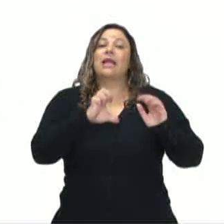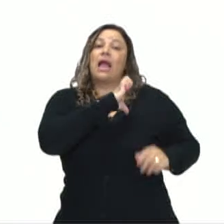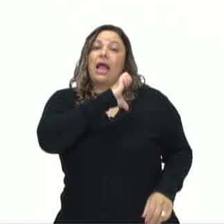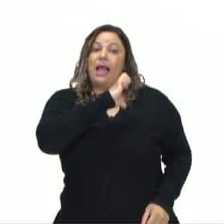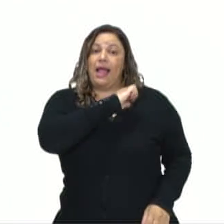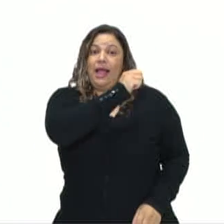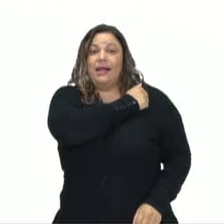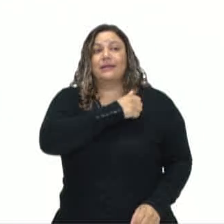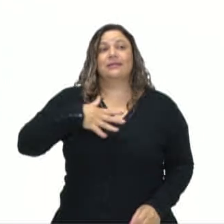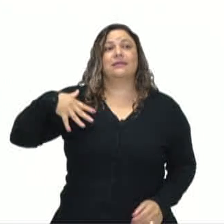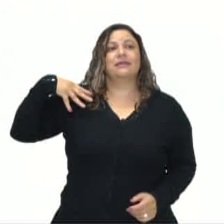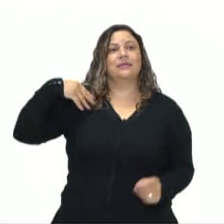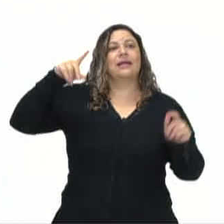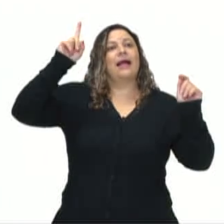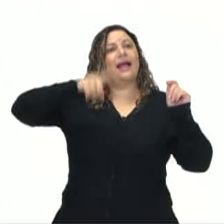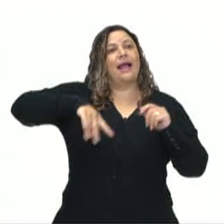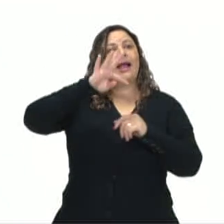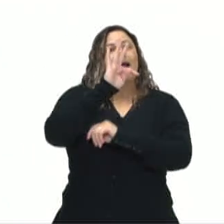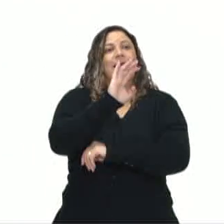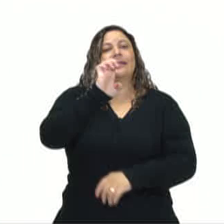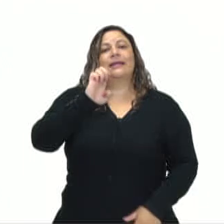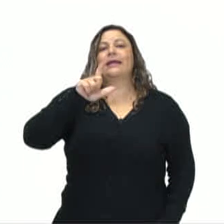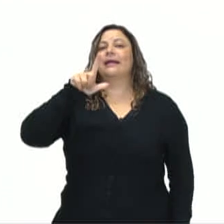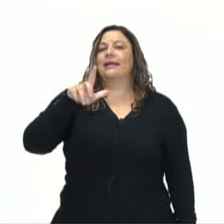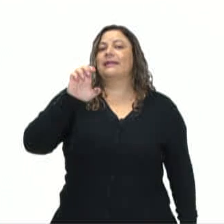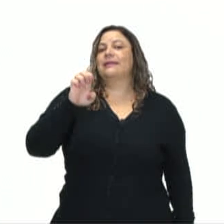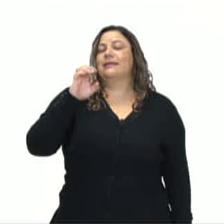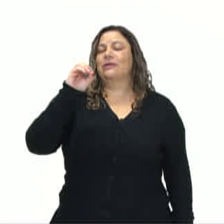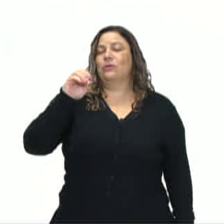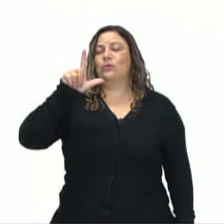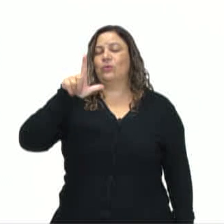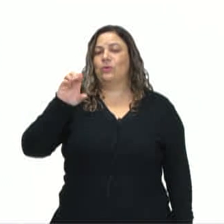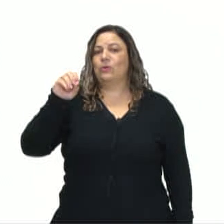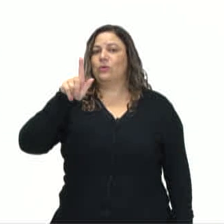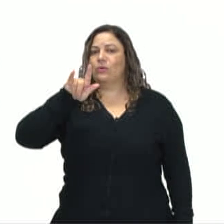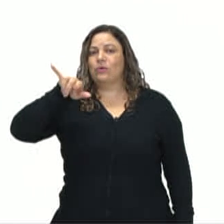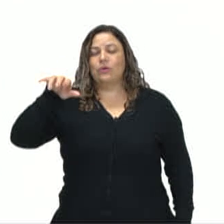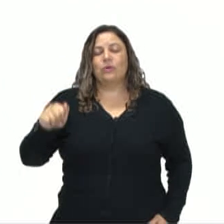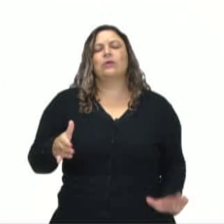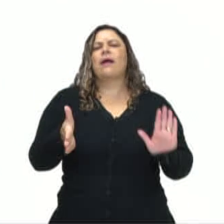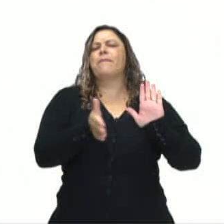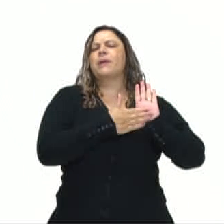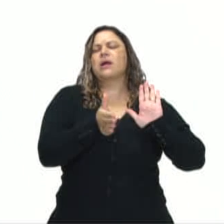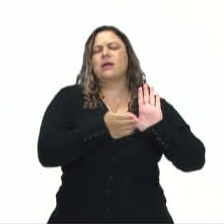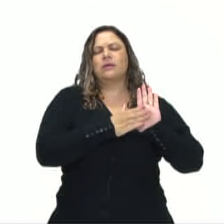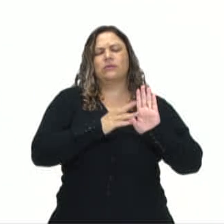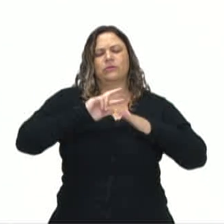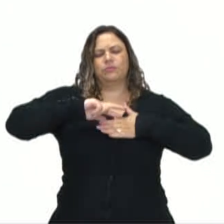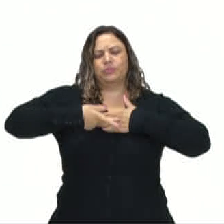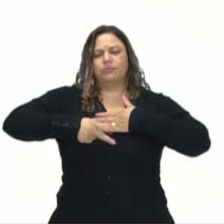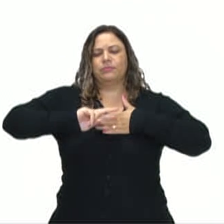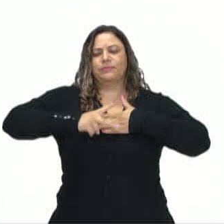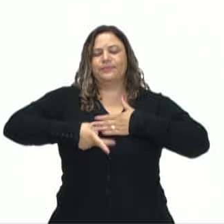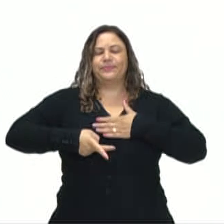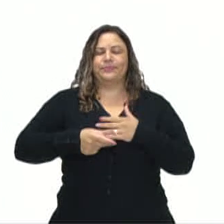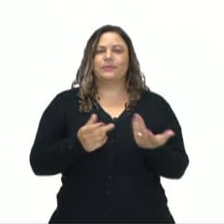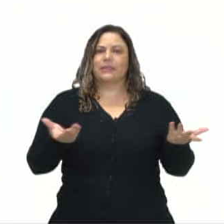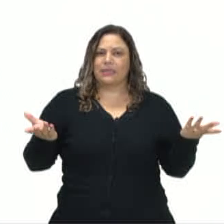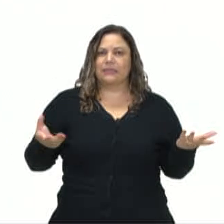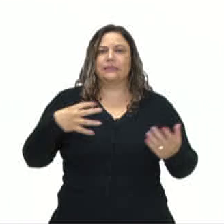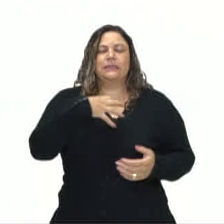ética teleológica, o que significa que é uma ética pautada nas consequências de nossas ações, na